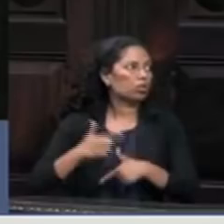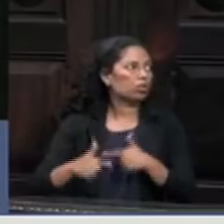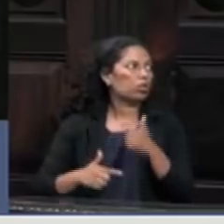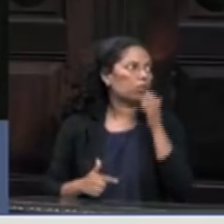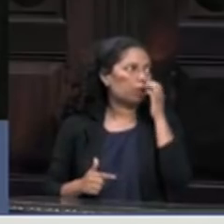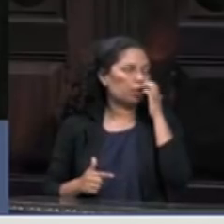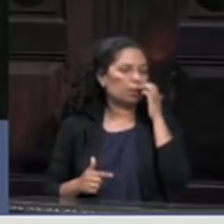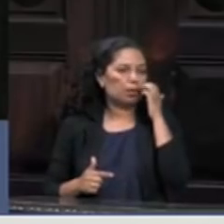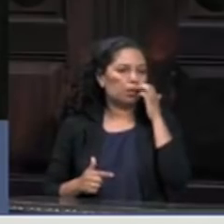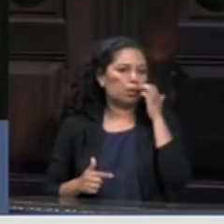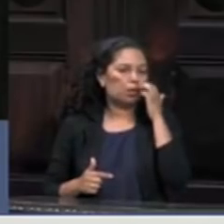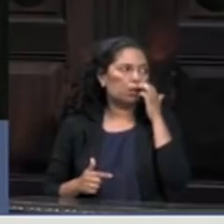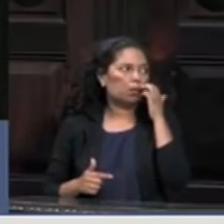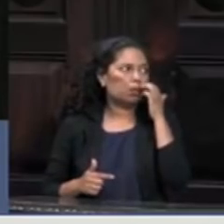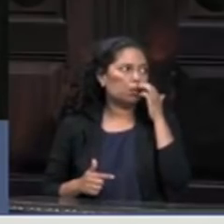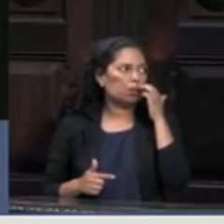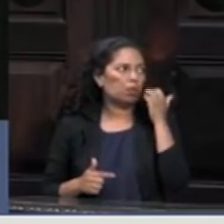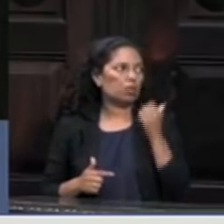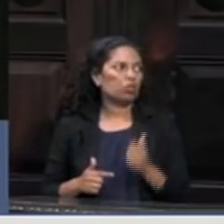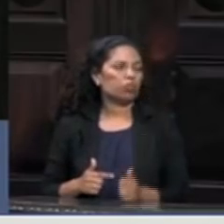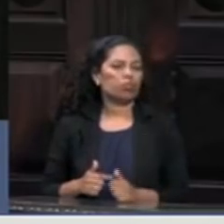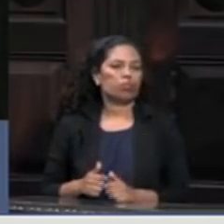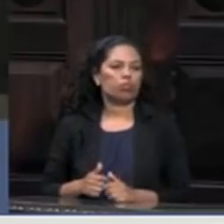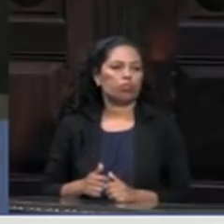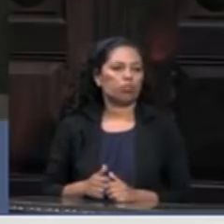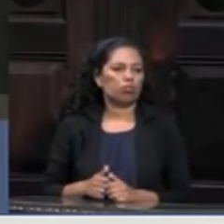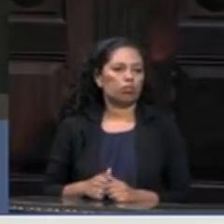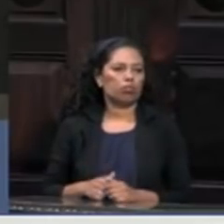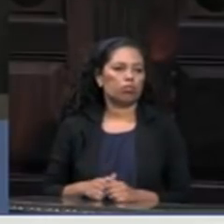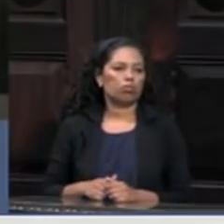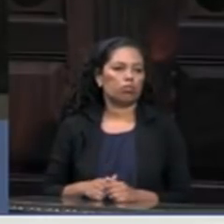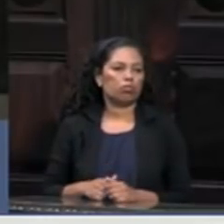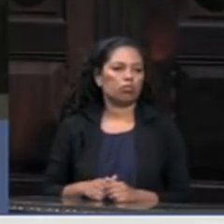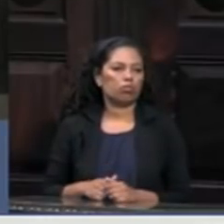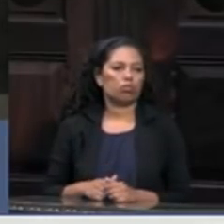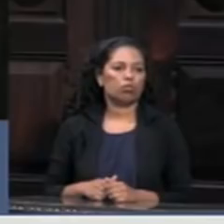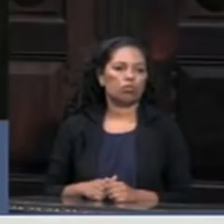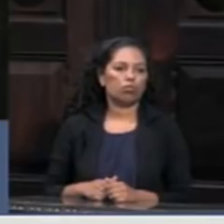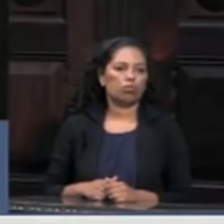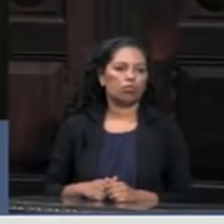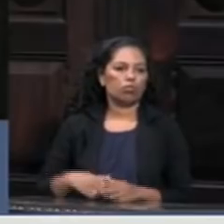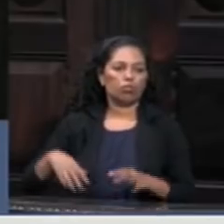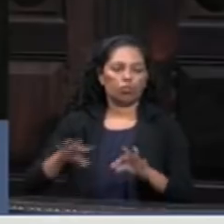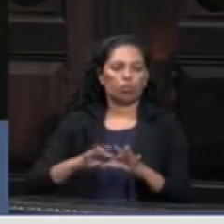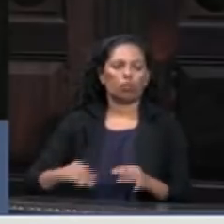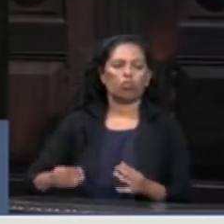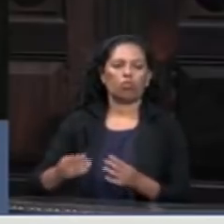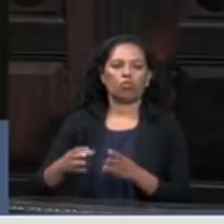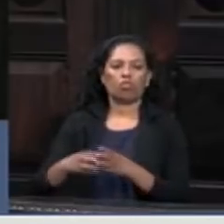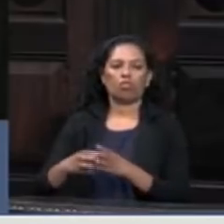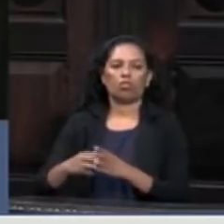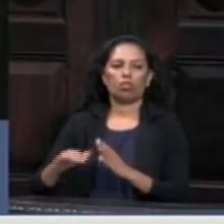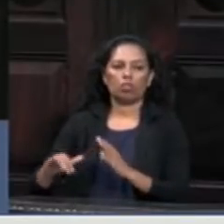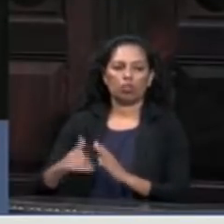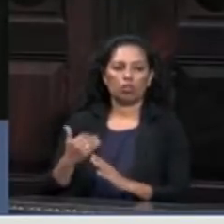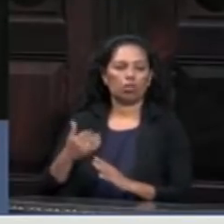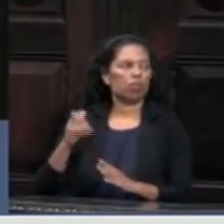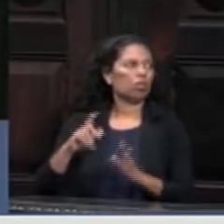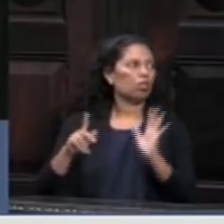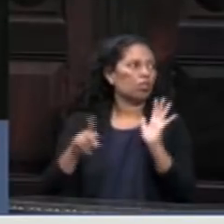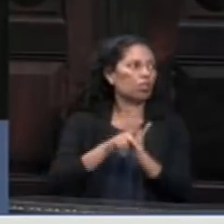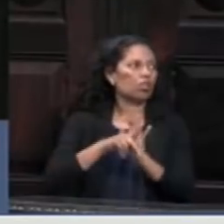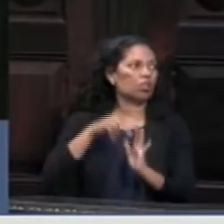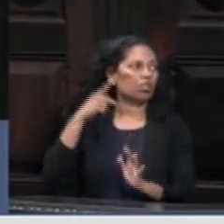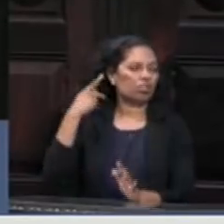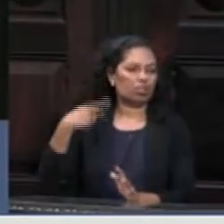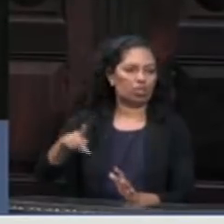obrigado. Assessoria do deputado Gustavo Tatu. Sim, mas todas as assessorias aqui são do presidente. São